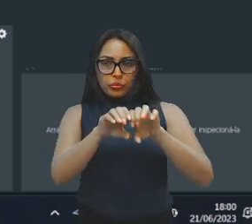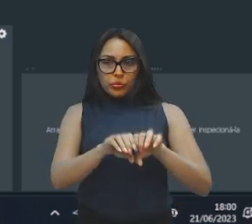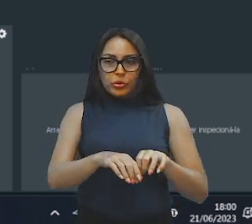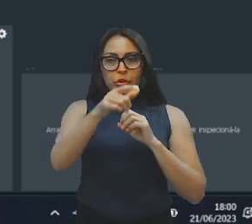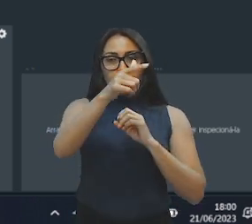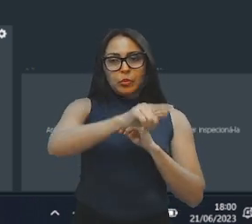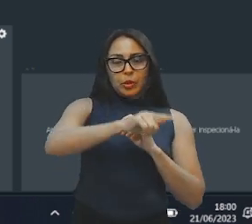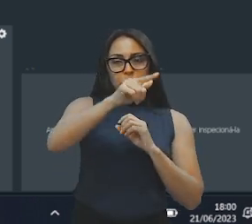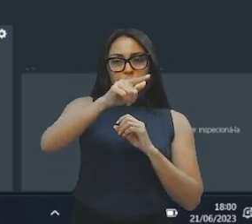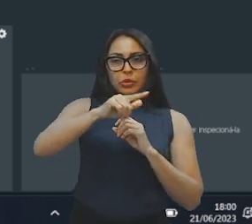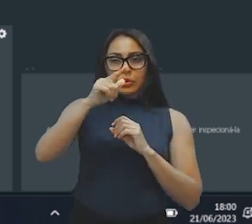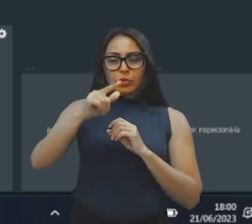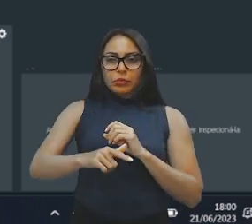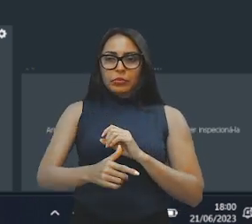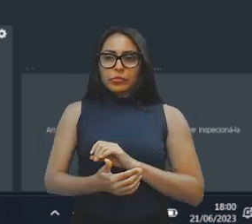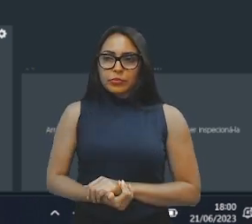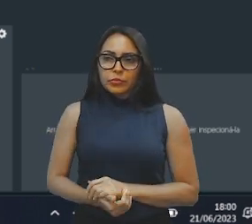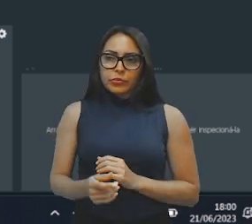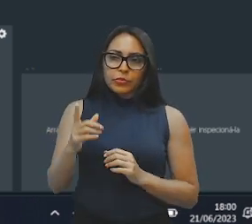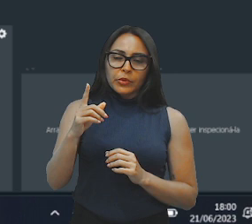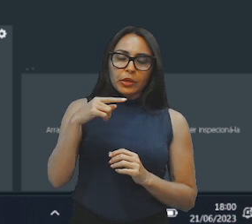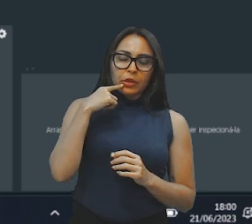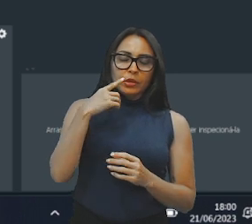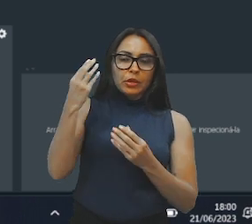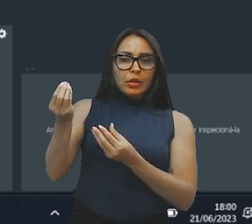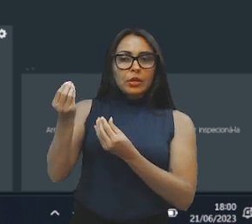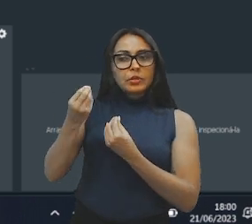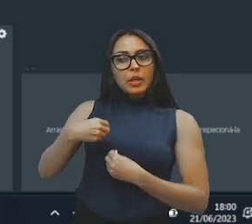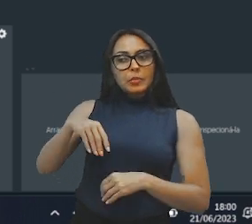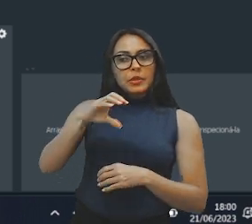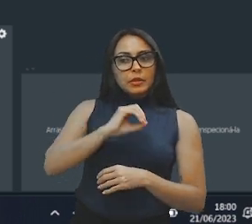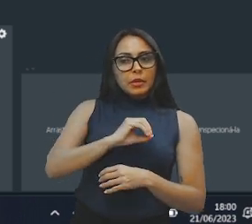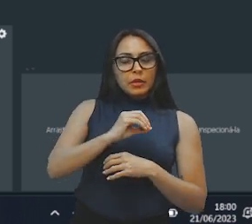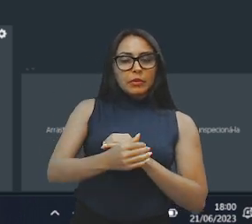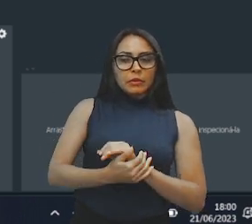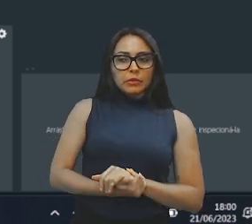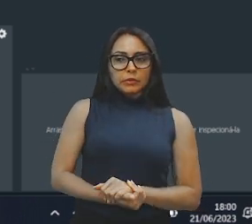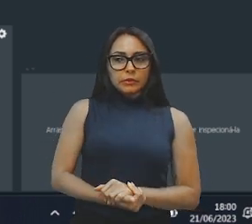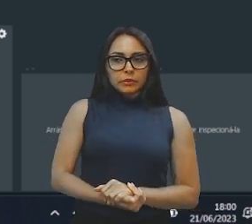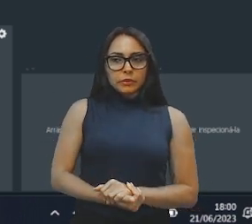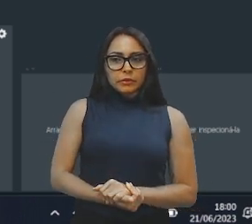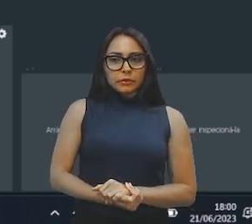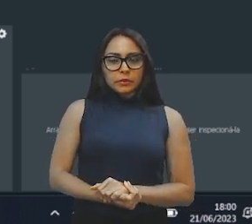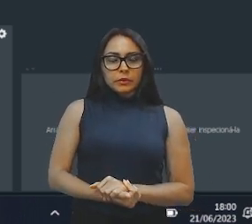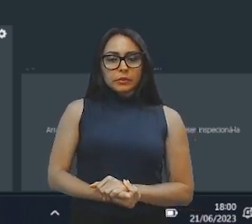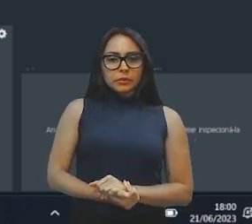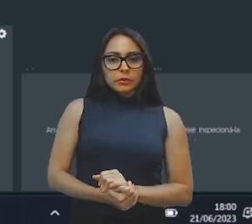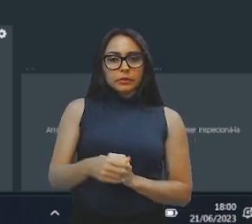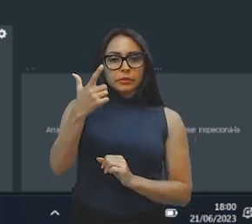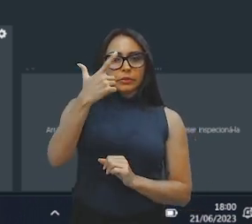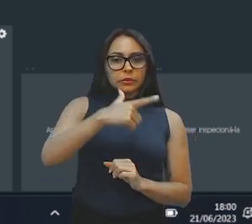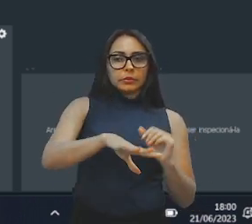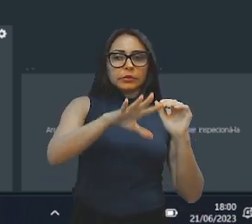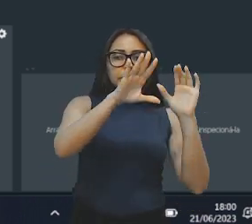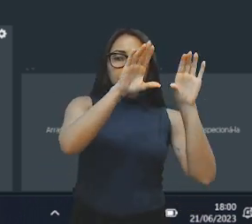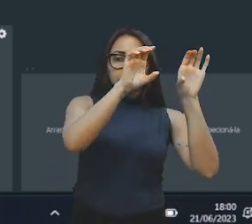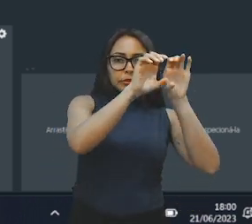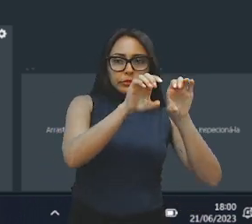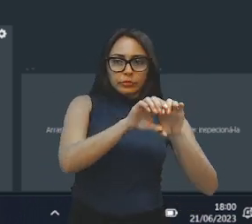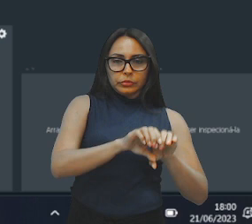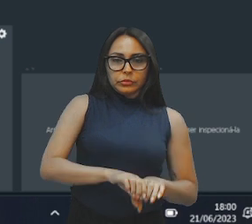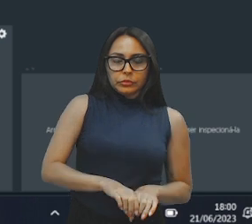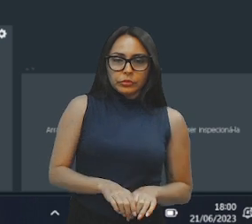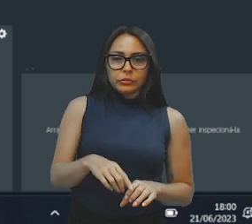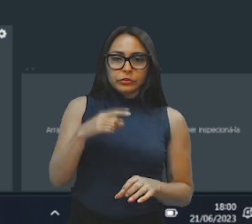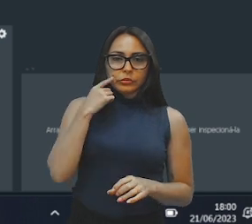para-faça, onde i recebe 0, e ele vai repetir essa estrutura até que i seja menor que